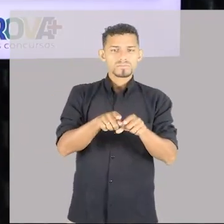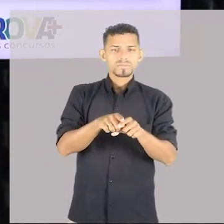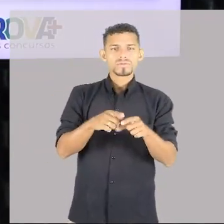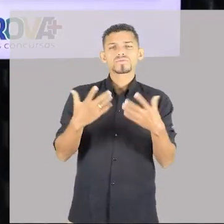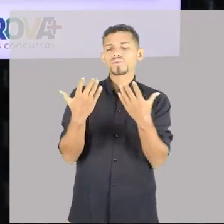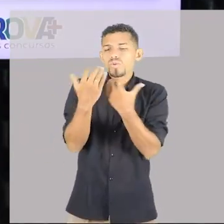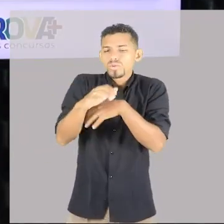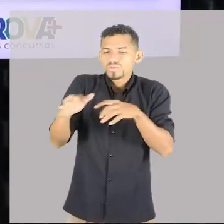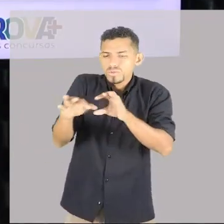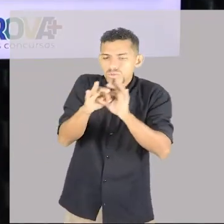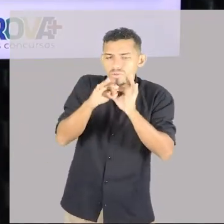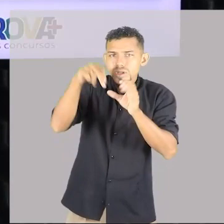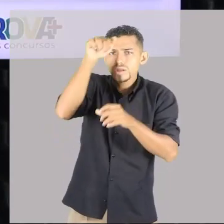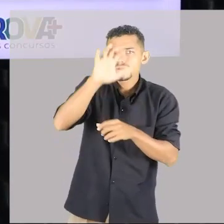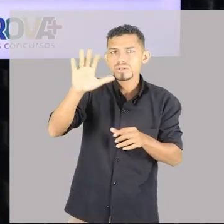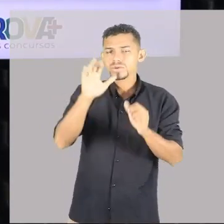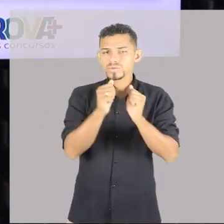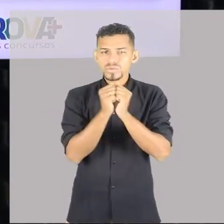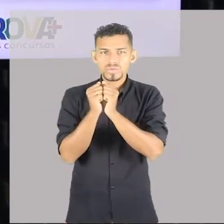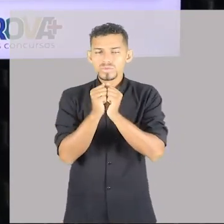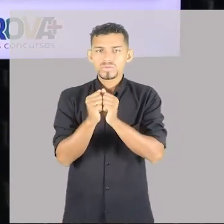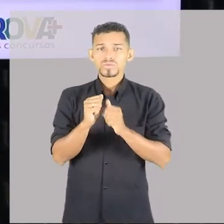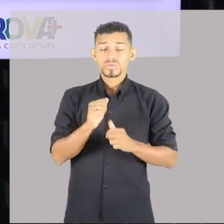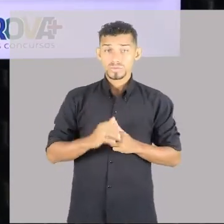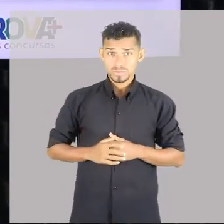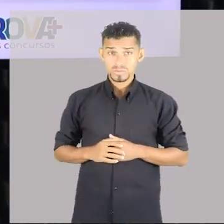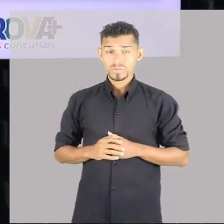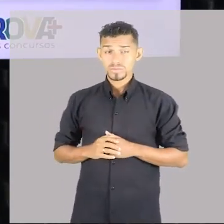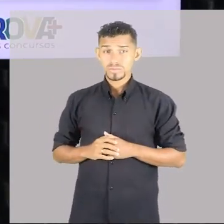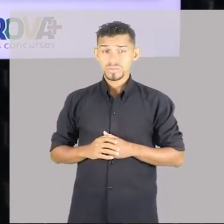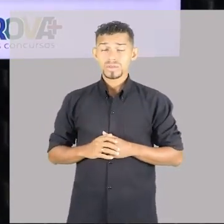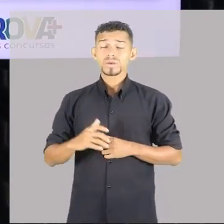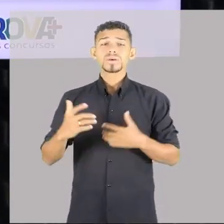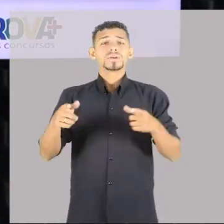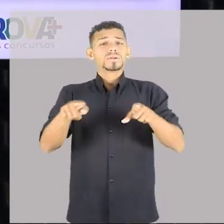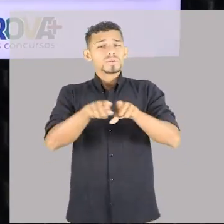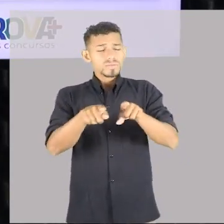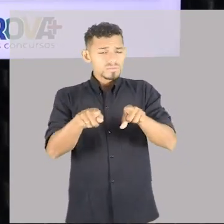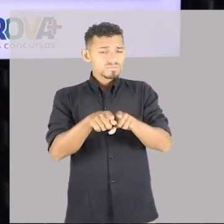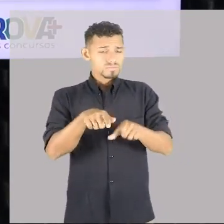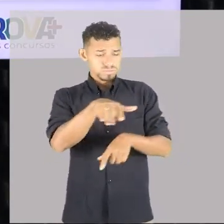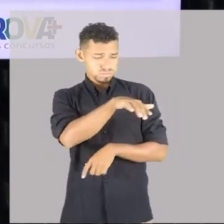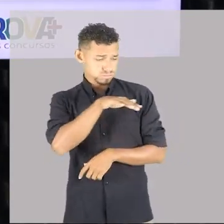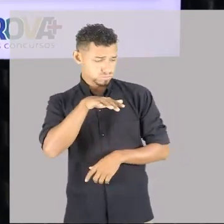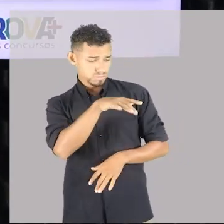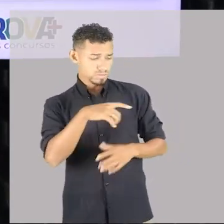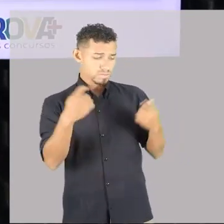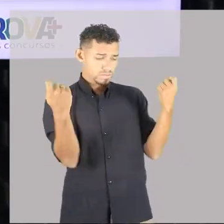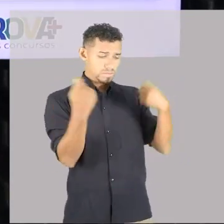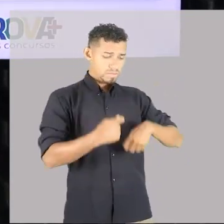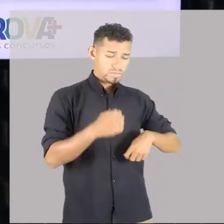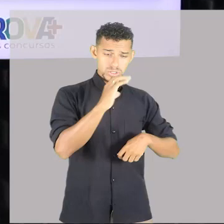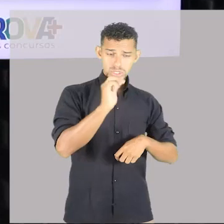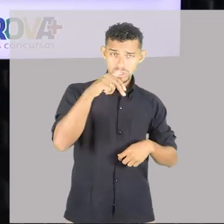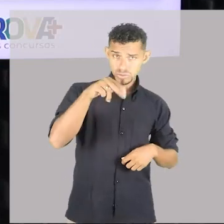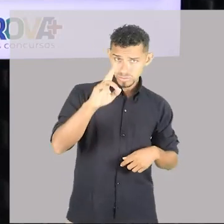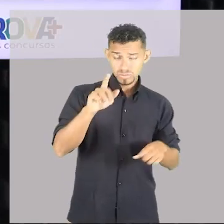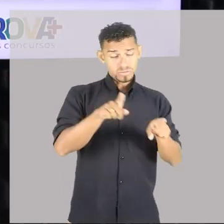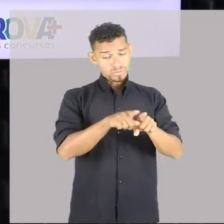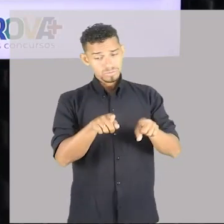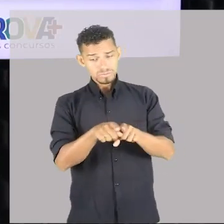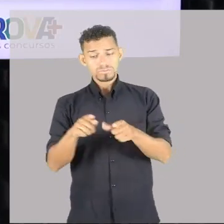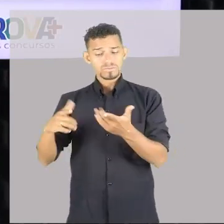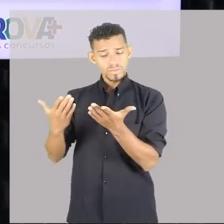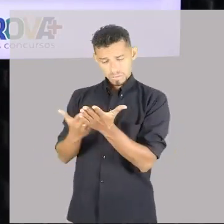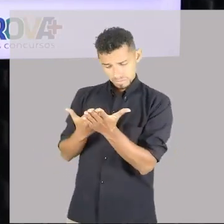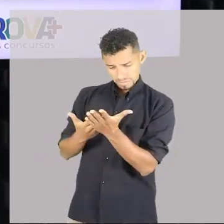que você venha a fazer. Não esqueça que além dessas aulas, você tem uma apostila com um fichamento, um resuminho dessa aula, para